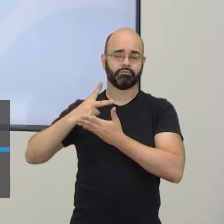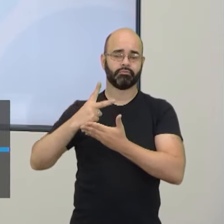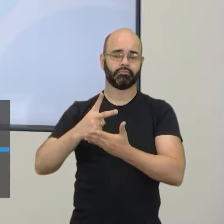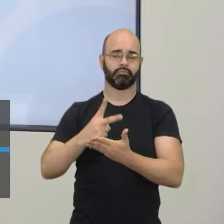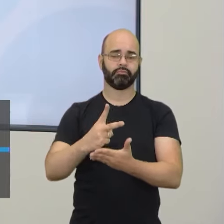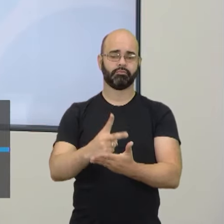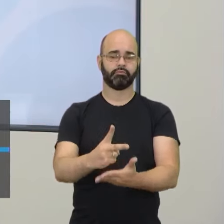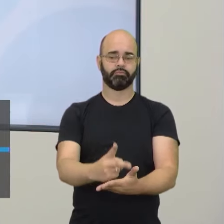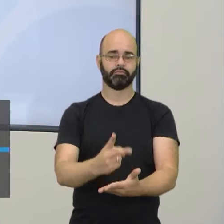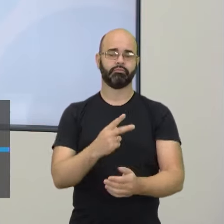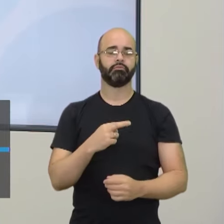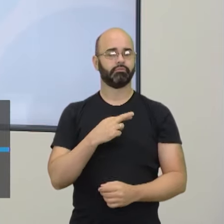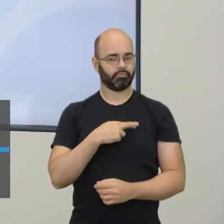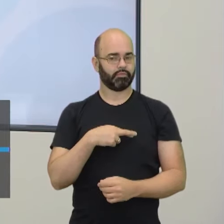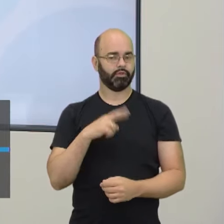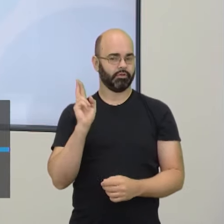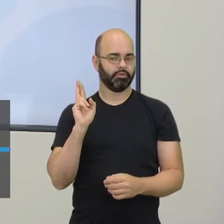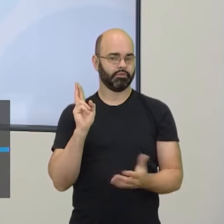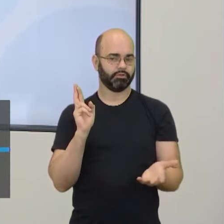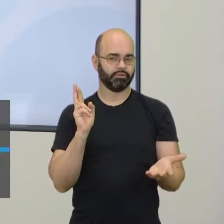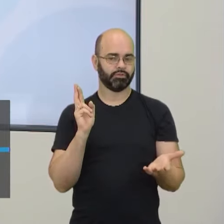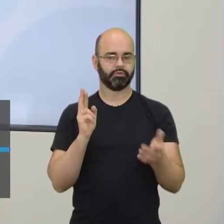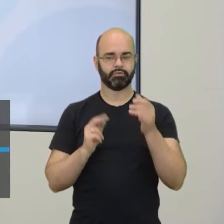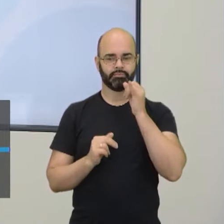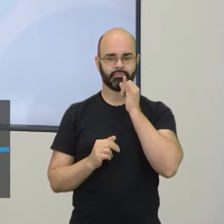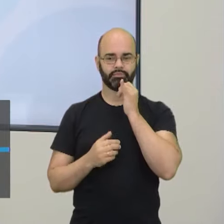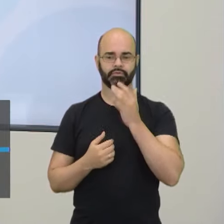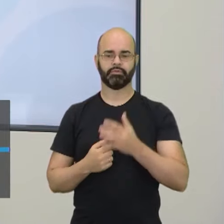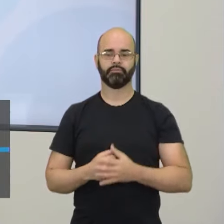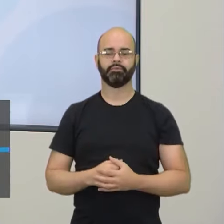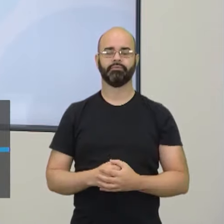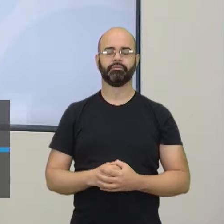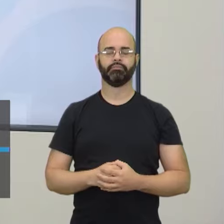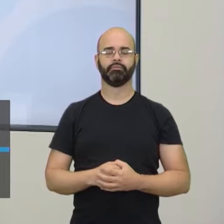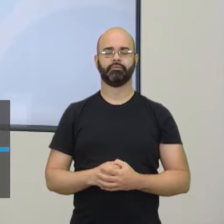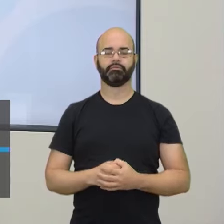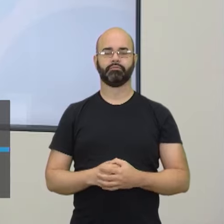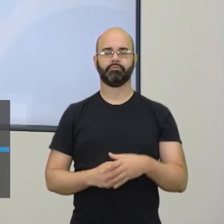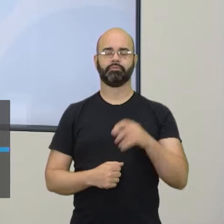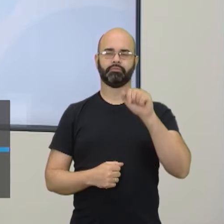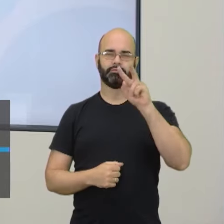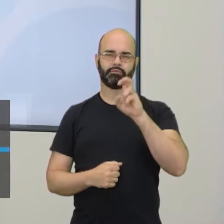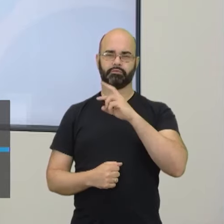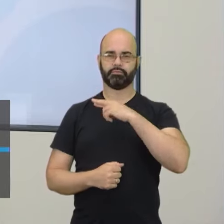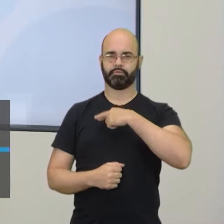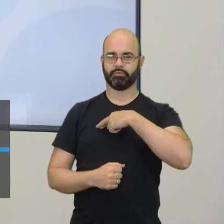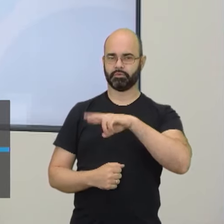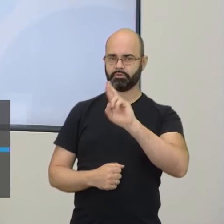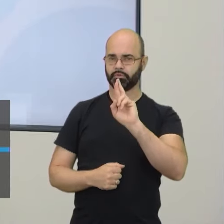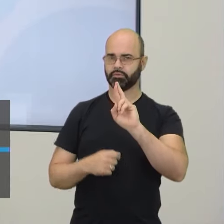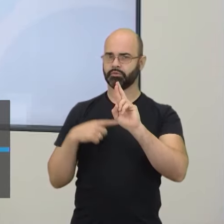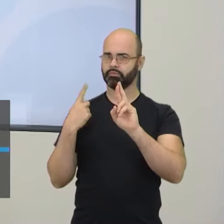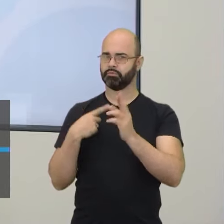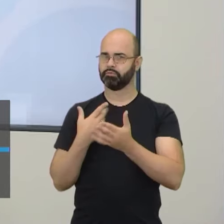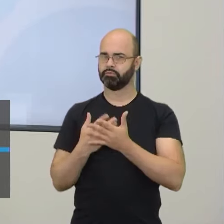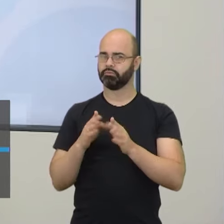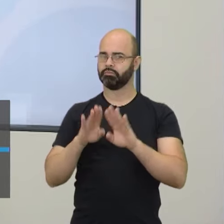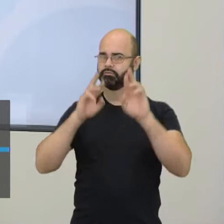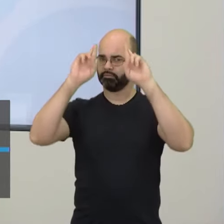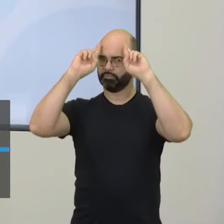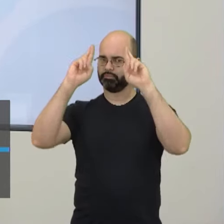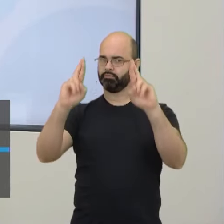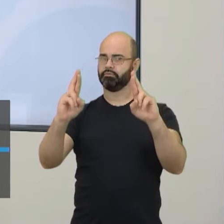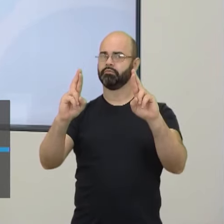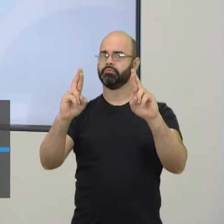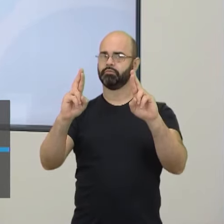A religiosidade, inclusive, é uma delas, né? E quando a gente fala de religiosidade, é importante a gente falar também de respeito